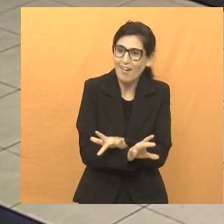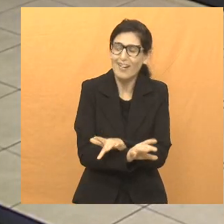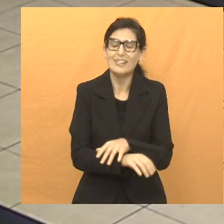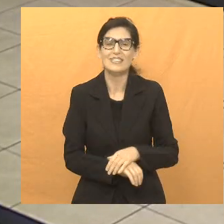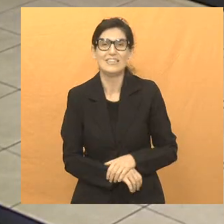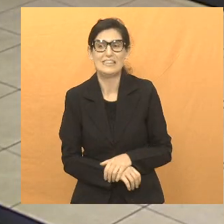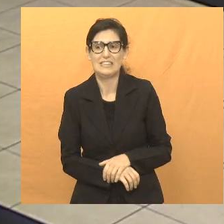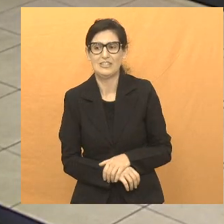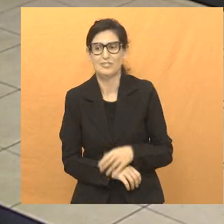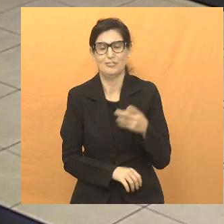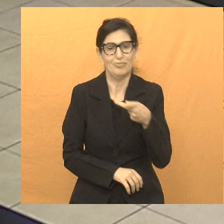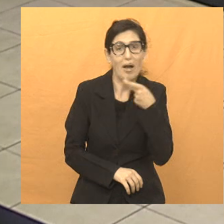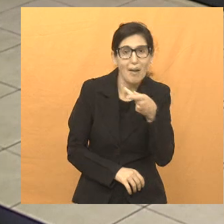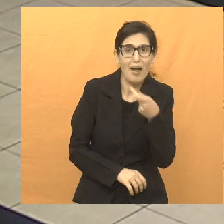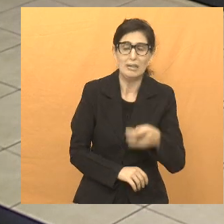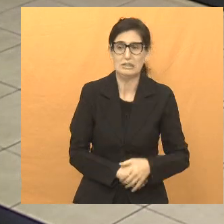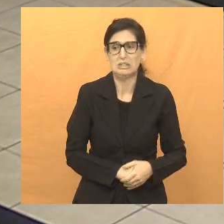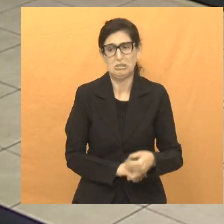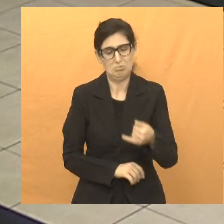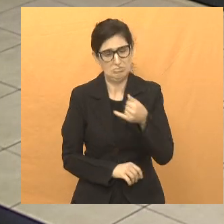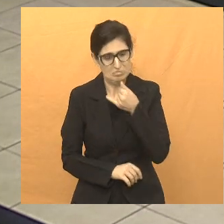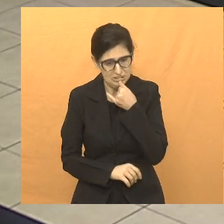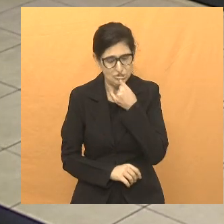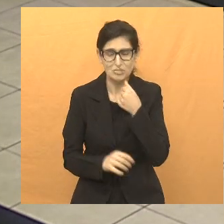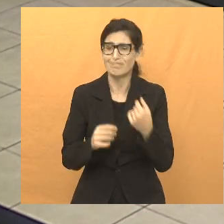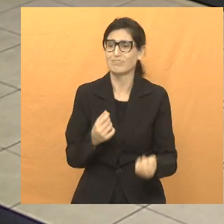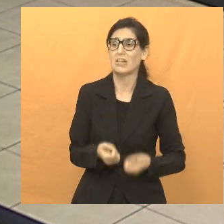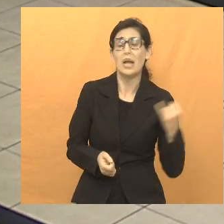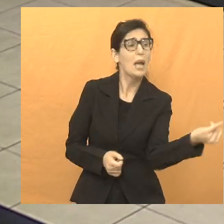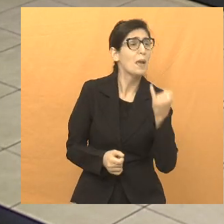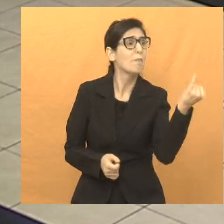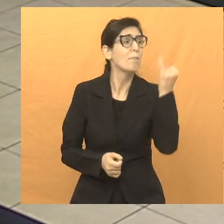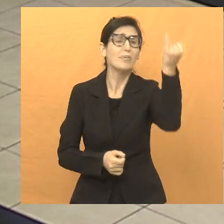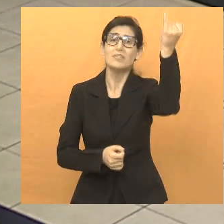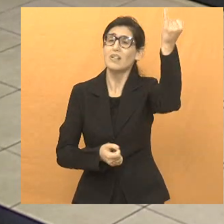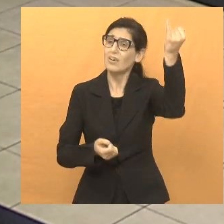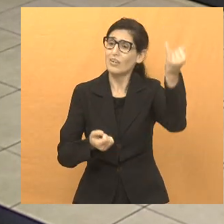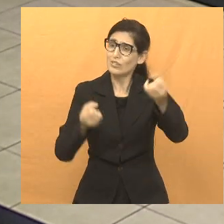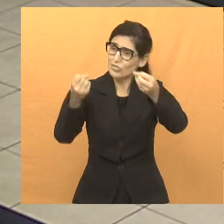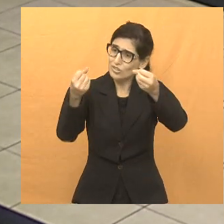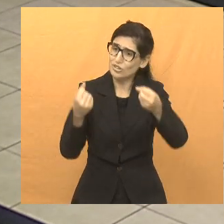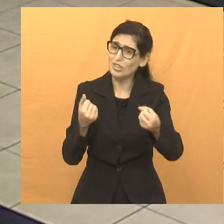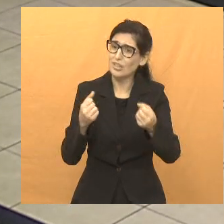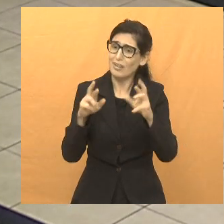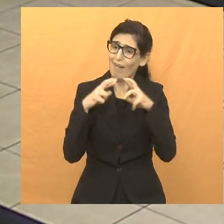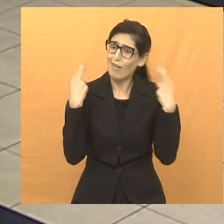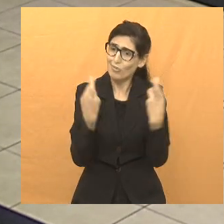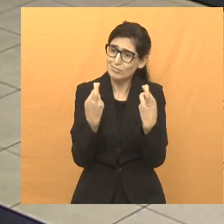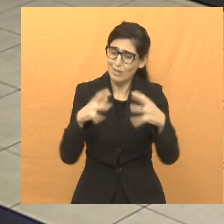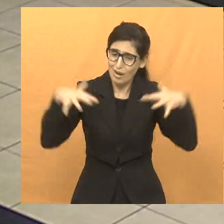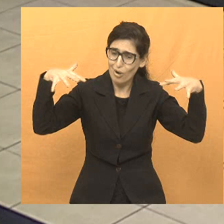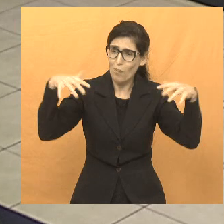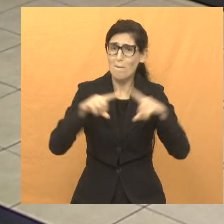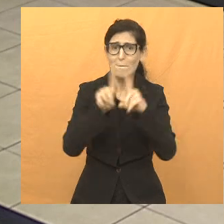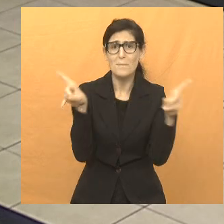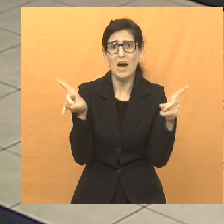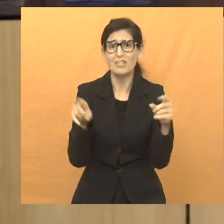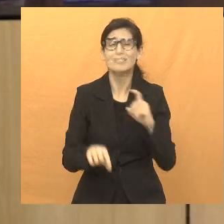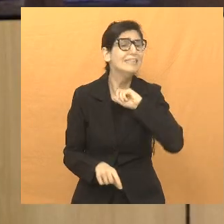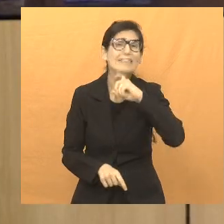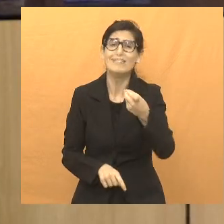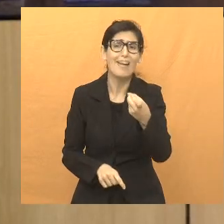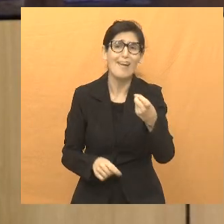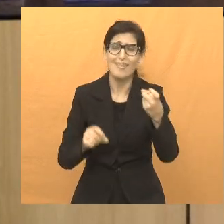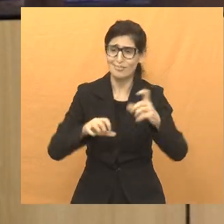Uma prestação de contas tão importante e essas galerias aqui vazias. A população tem que, sempre digo aqui,